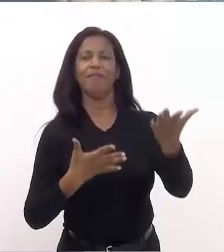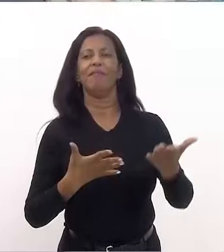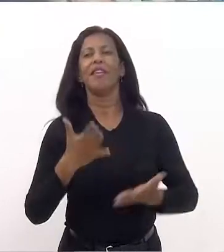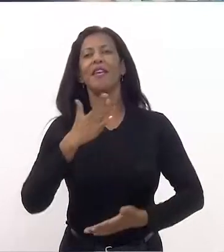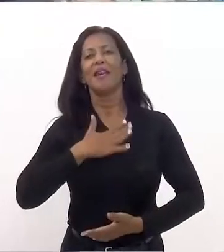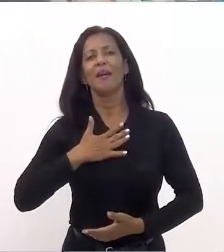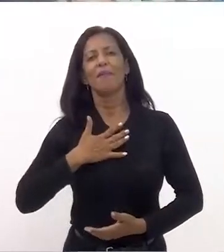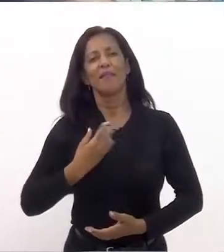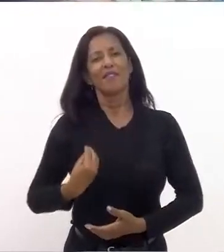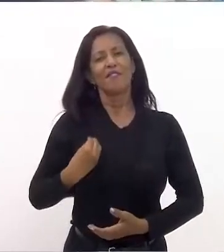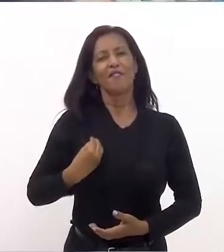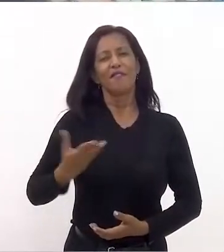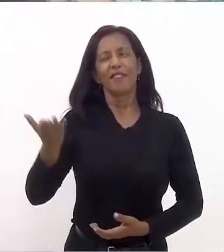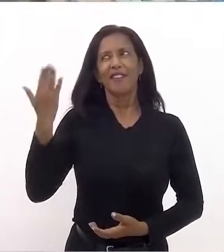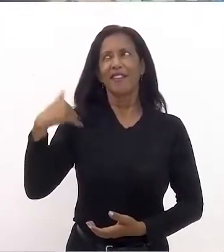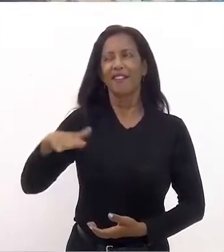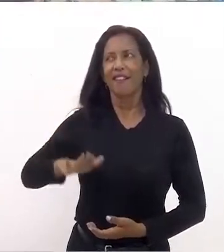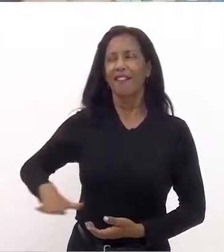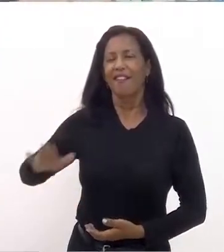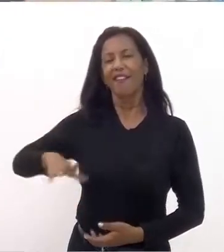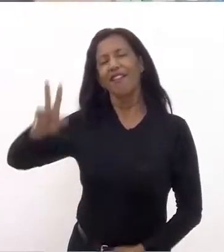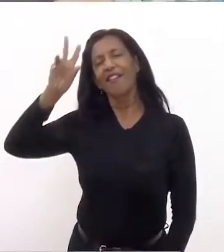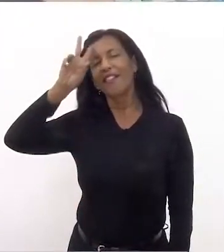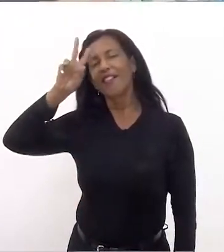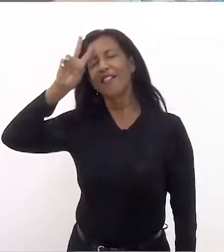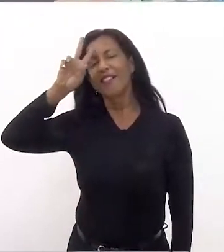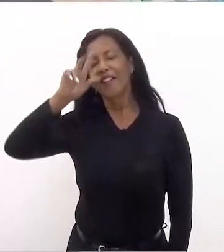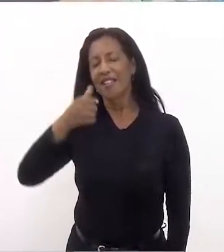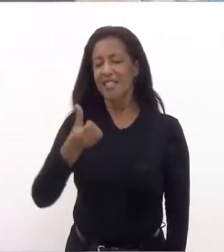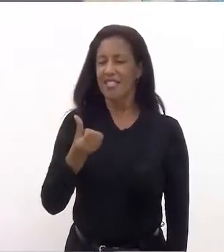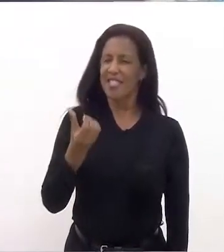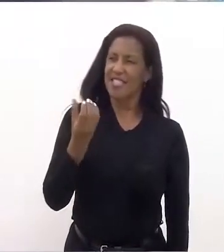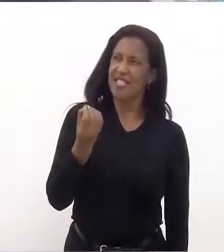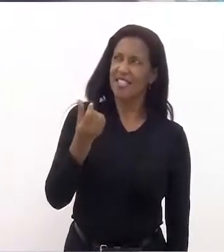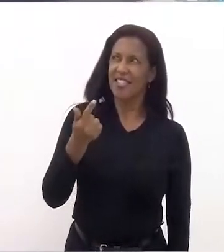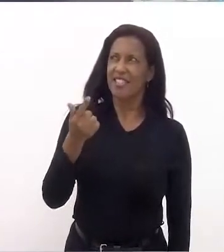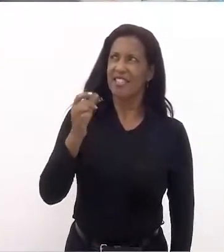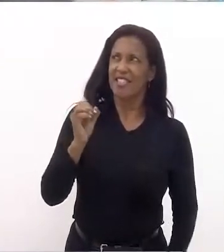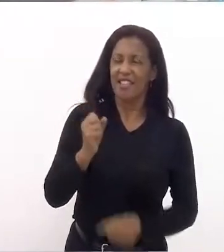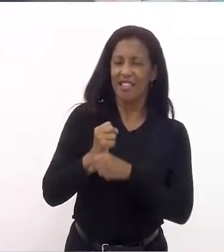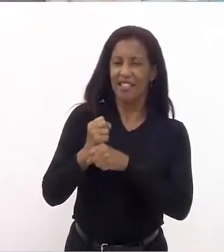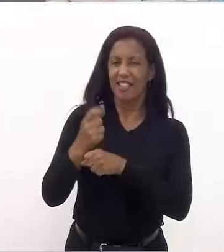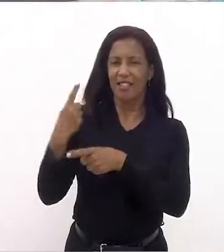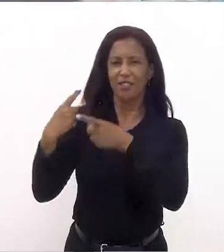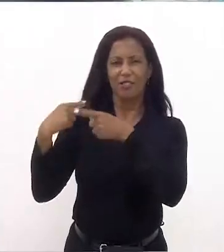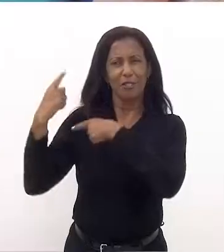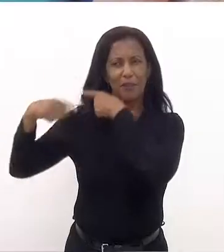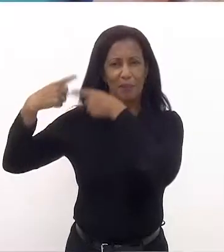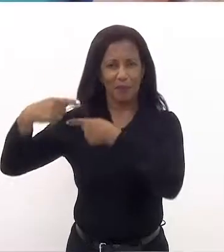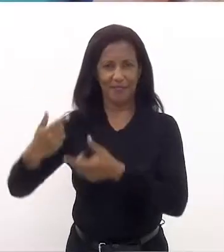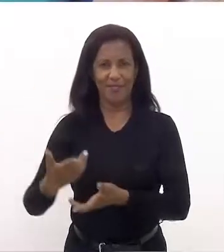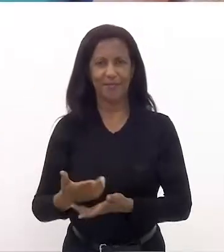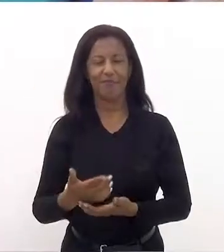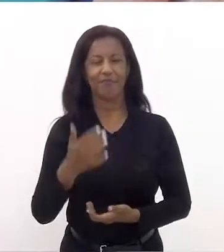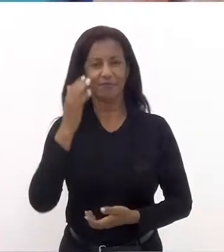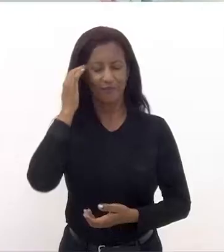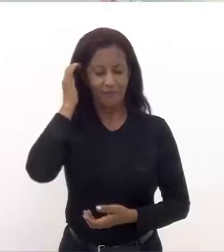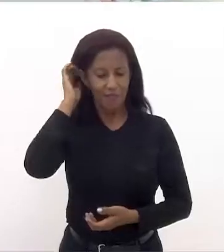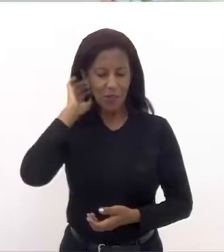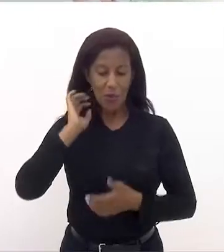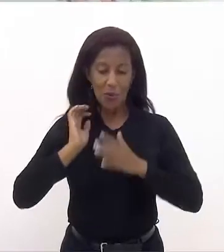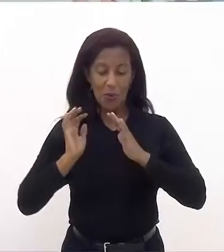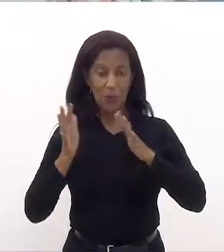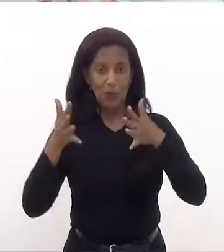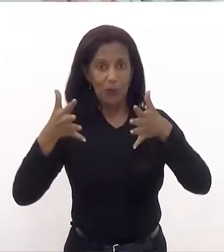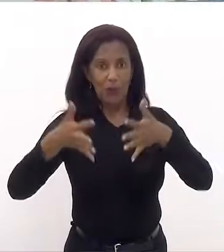é a minha infância recordada 60, 70 anos depois. Por exemplo, com